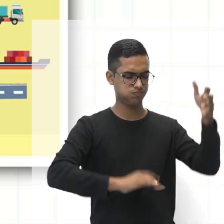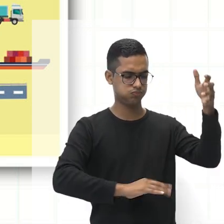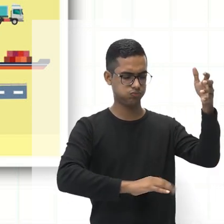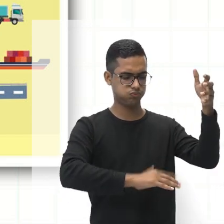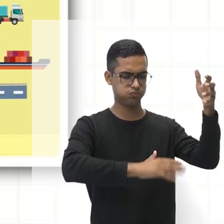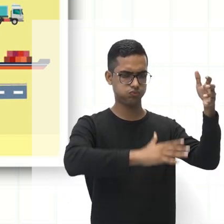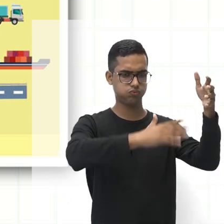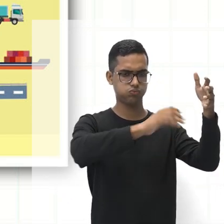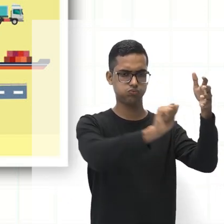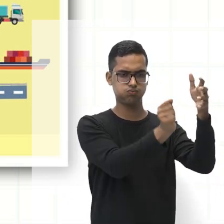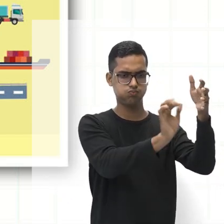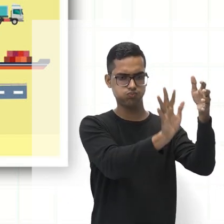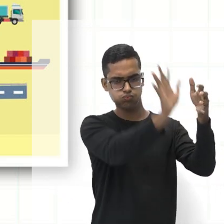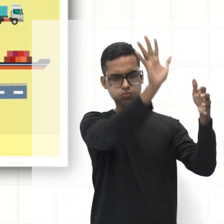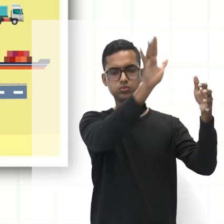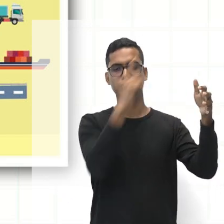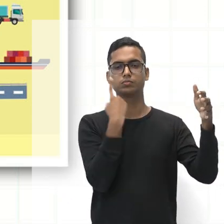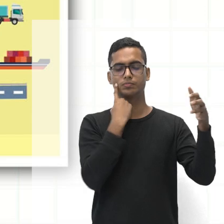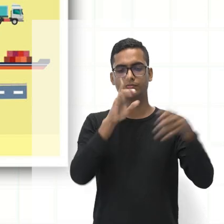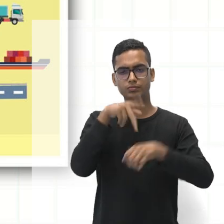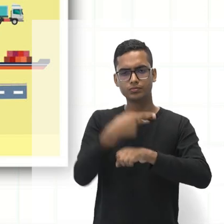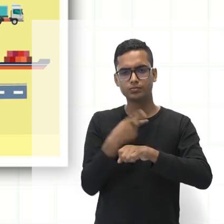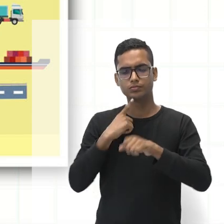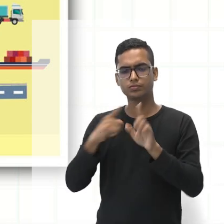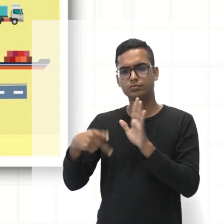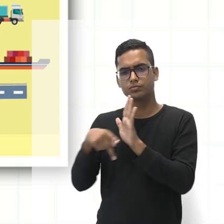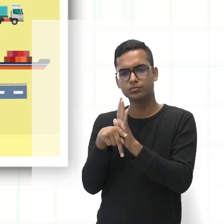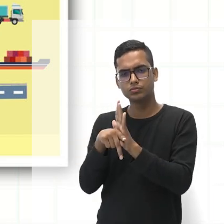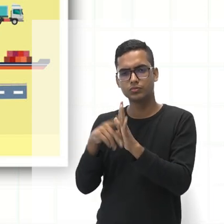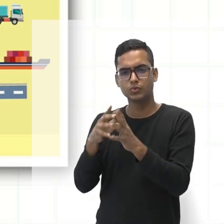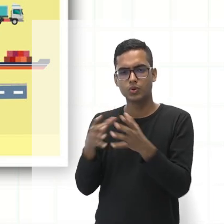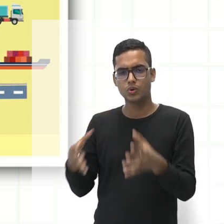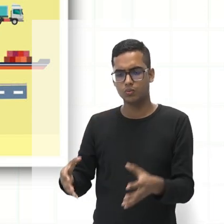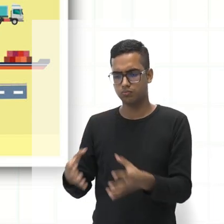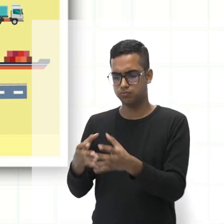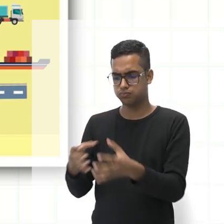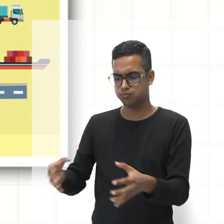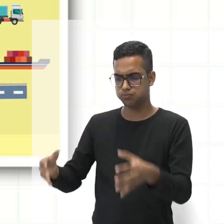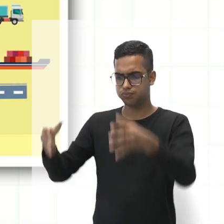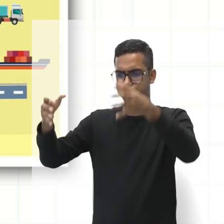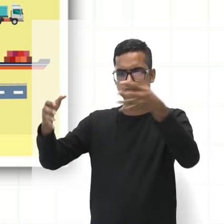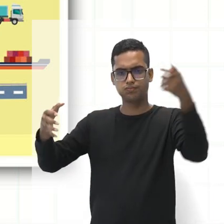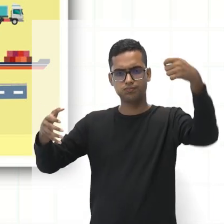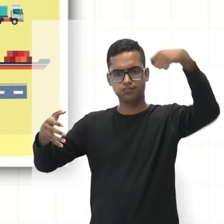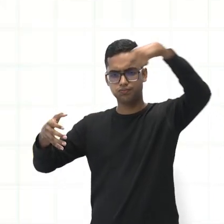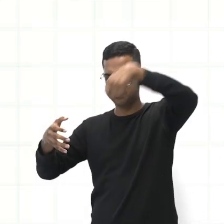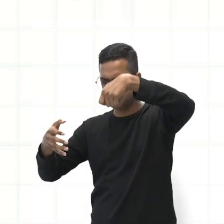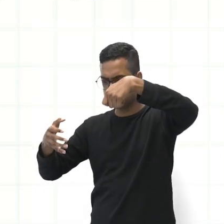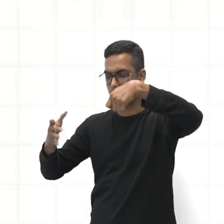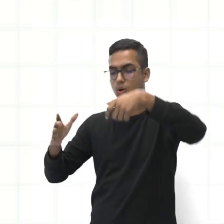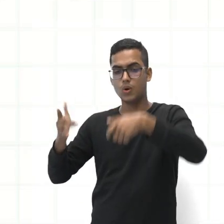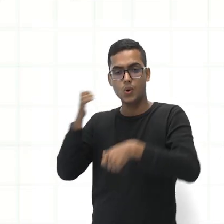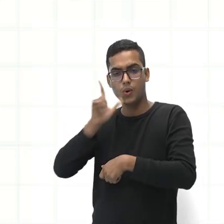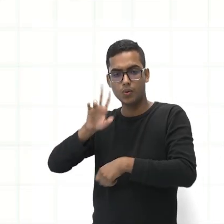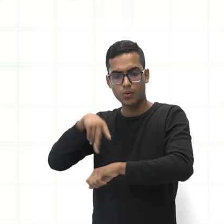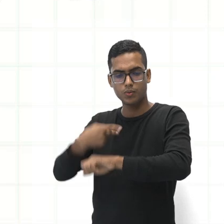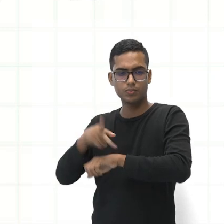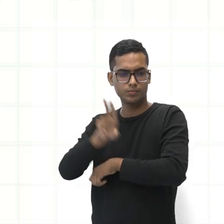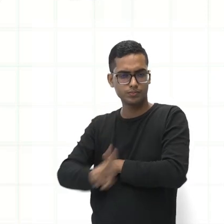Vai ser armazenado, né, nas botijas para que a gente consiga